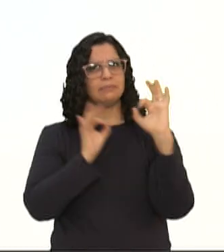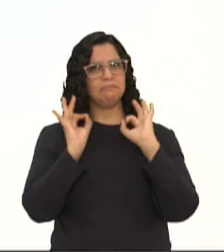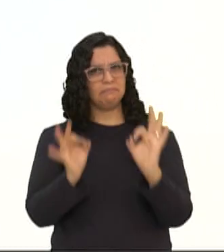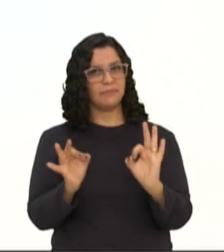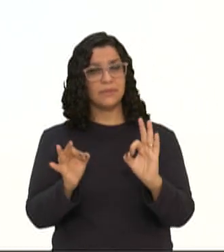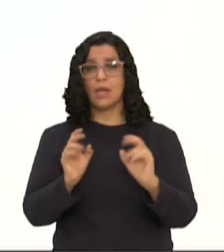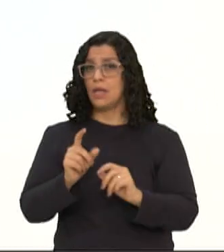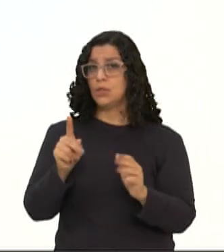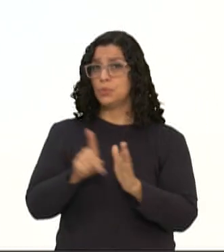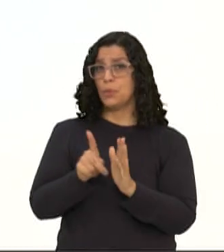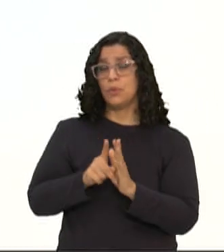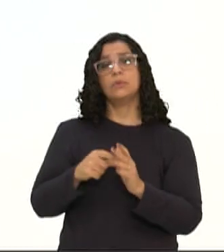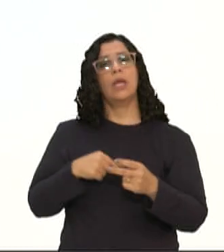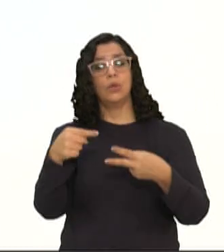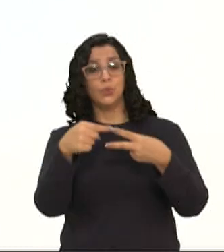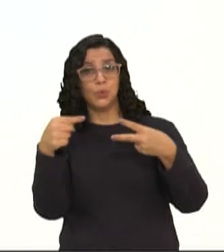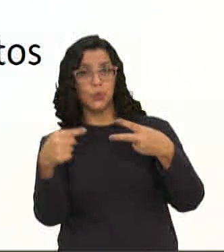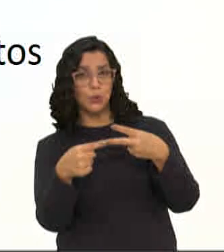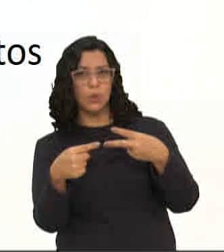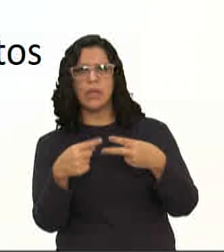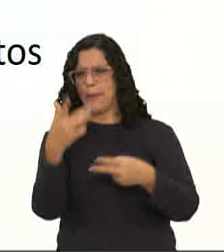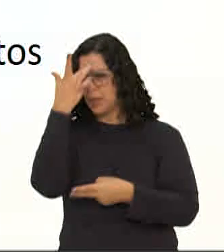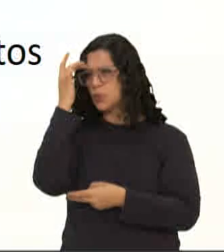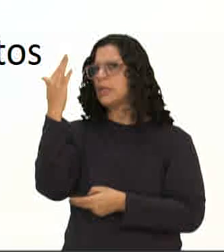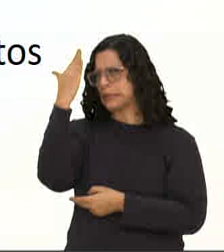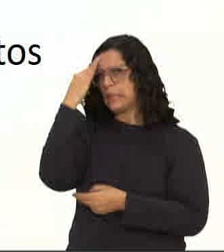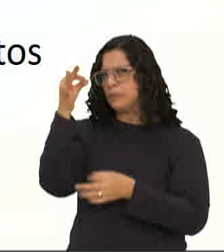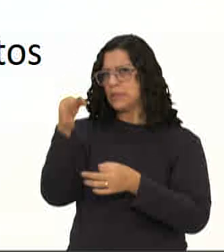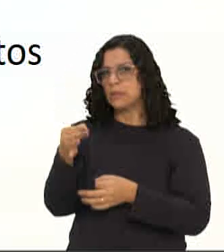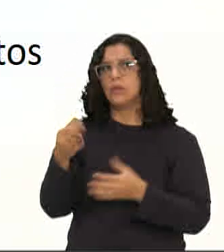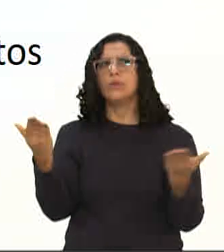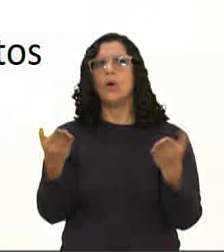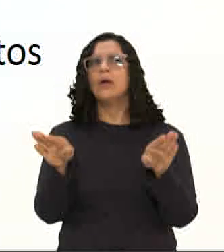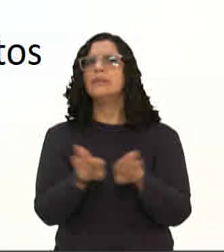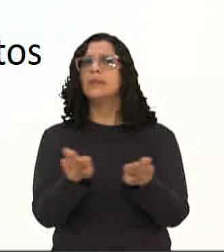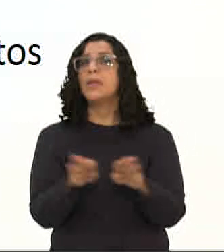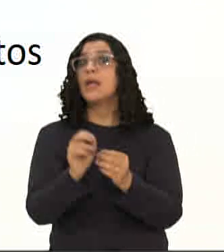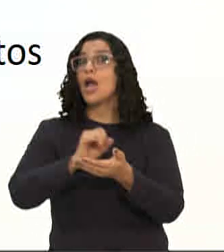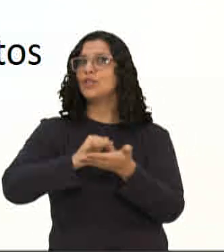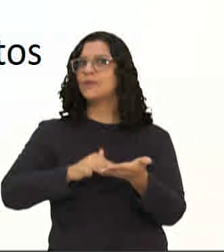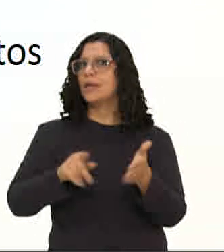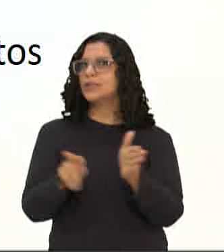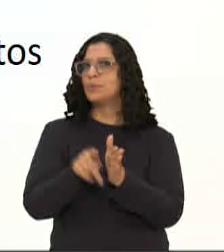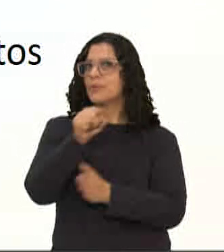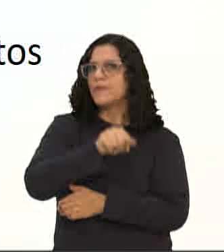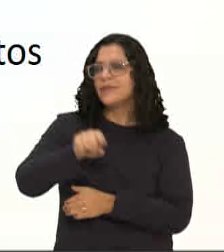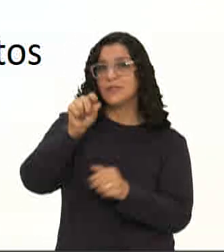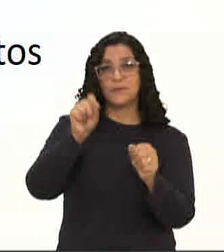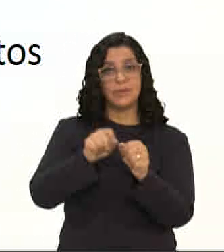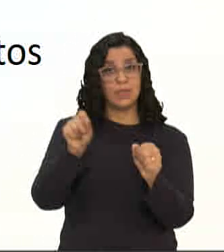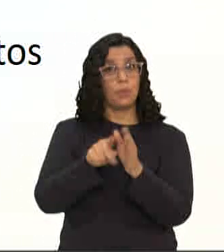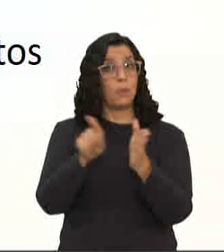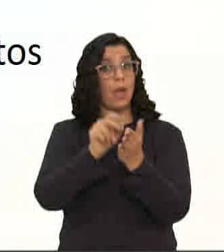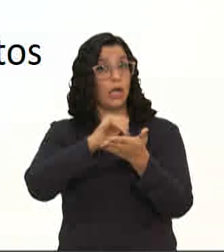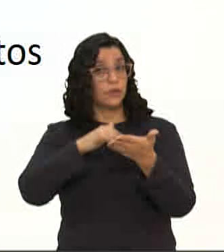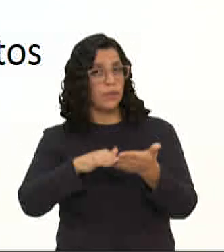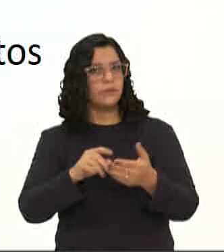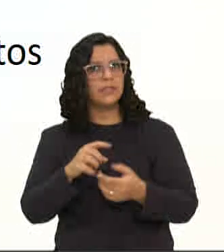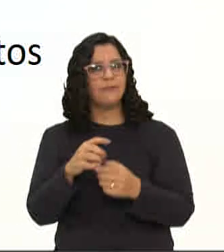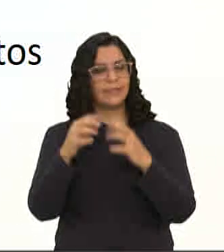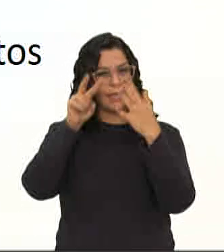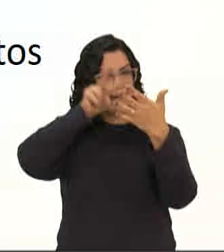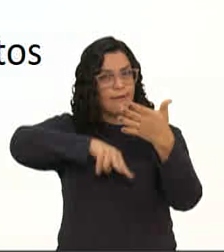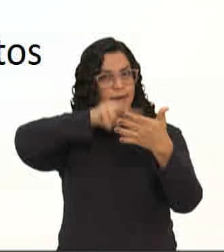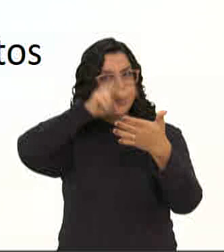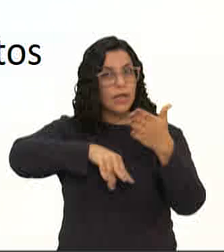Era isso que formava um conhecimento correto. Mas vamos aqui para uma próxima atividade para vocês. Essa atividade vai exigir de vocês a